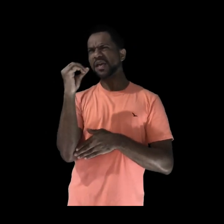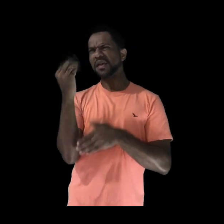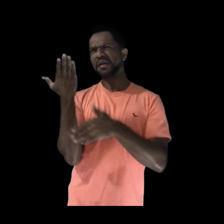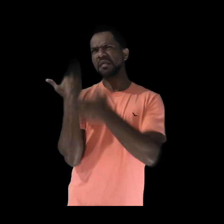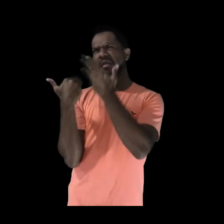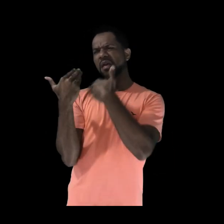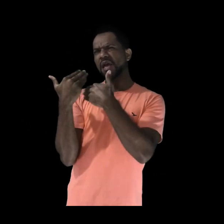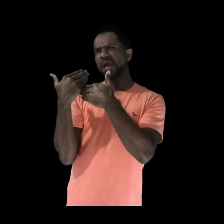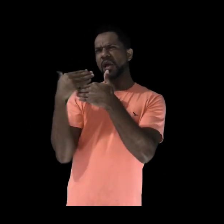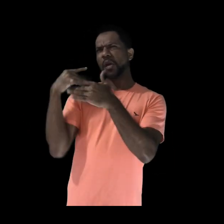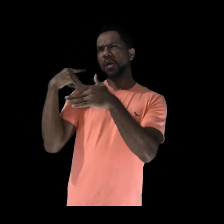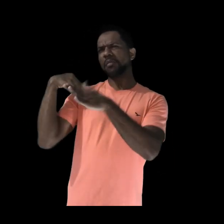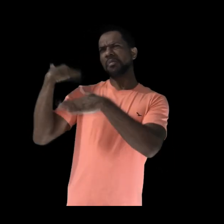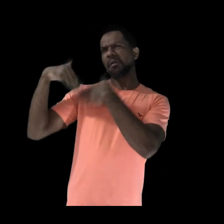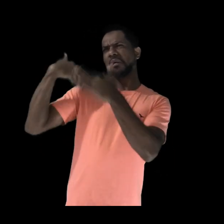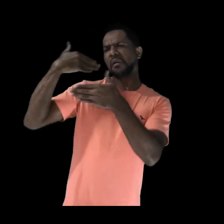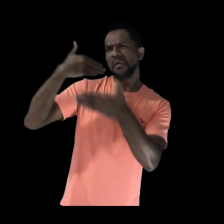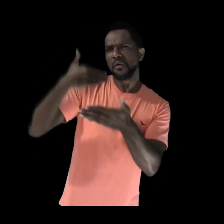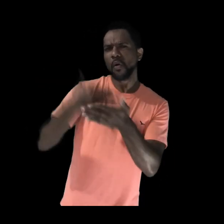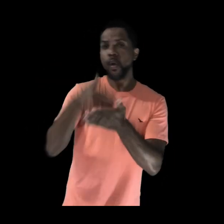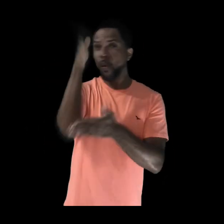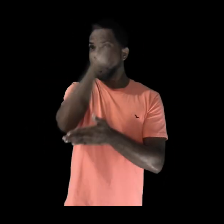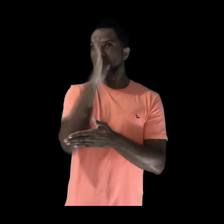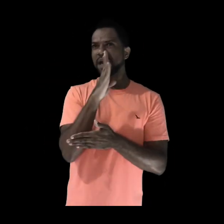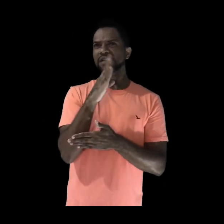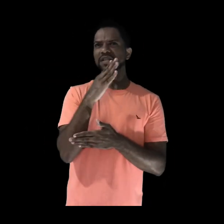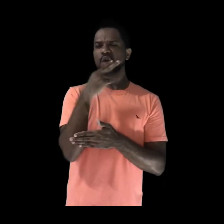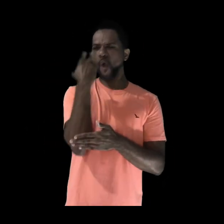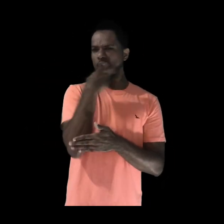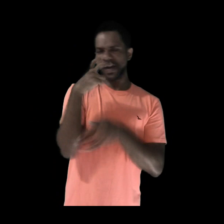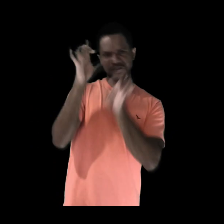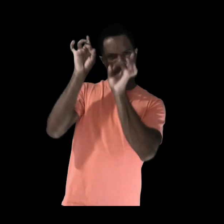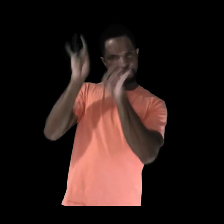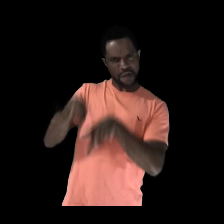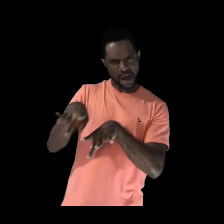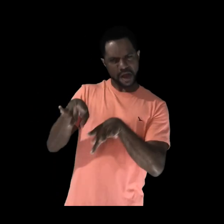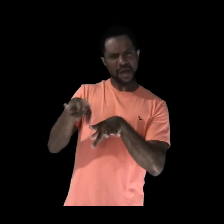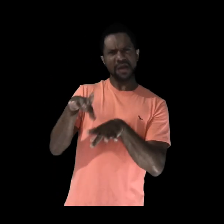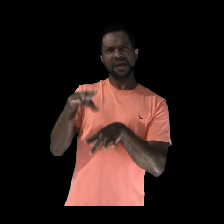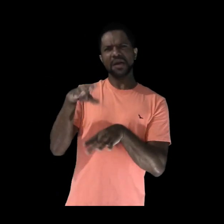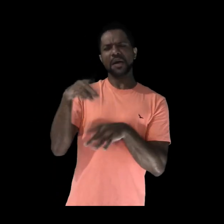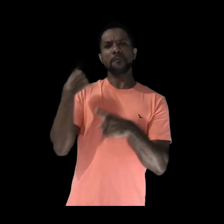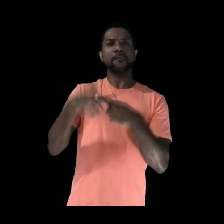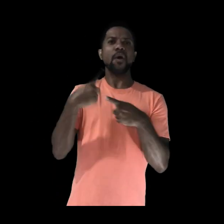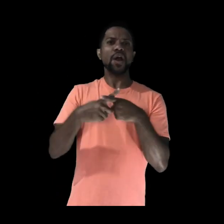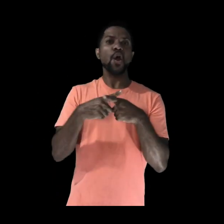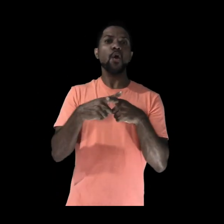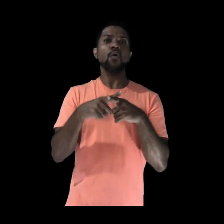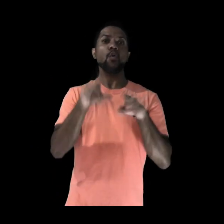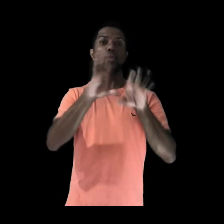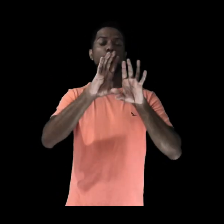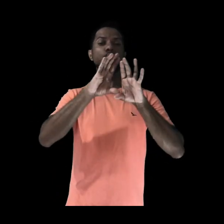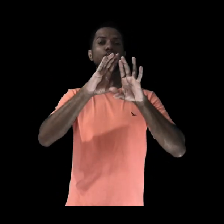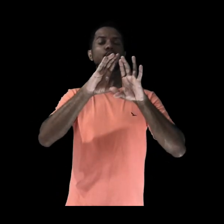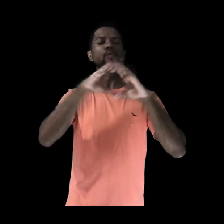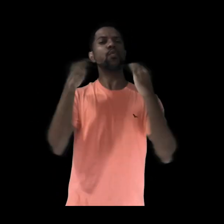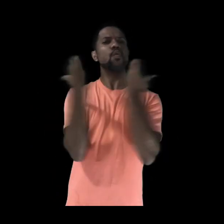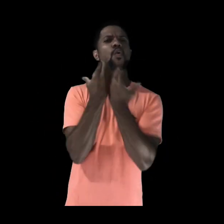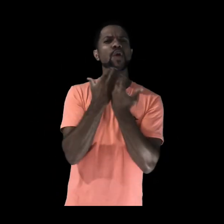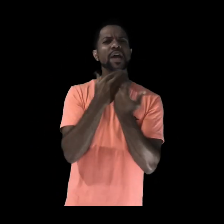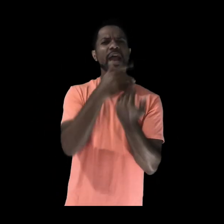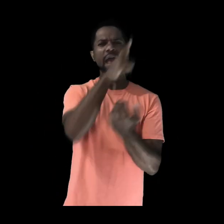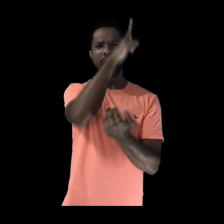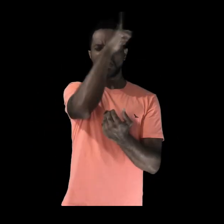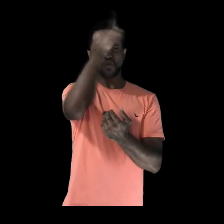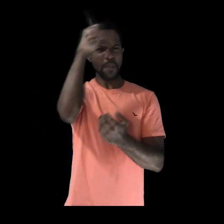Brasil ele abandona a ideia do oralismo trazido pelo Congresso de Milão, em 1960, e passa a se utilizar a Libras